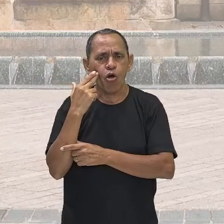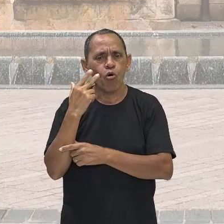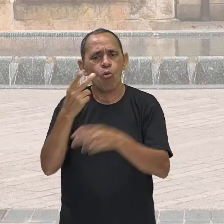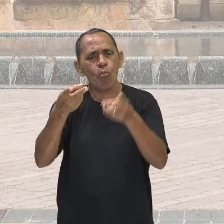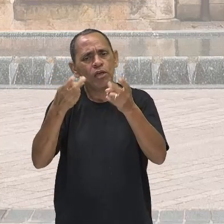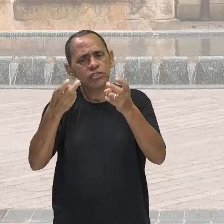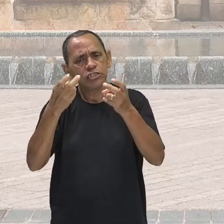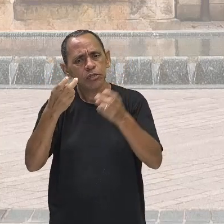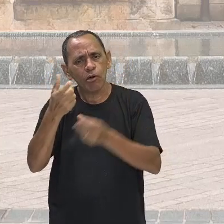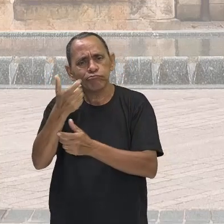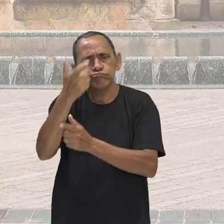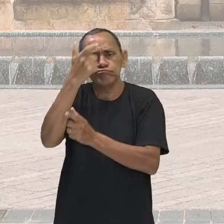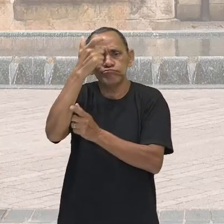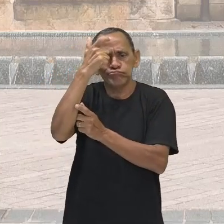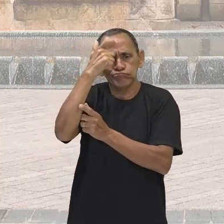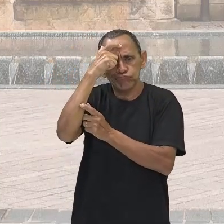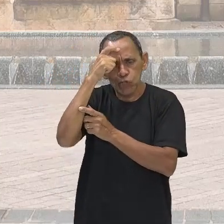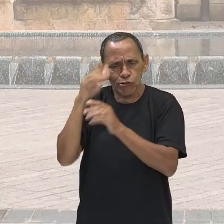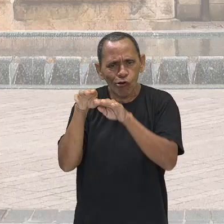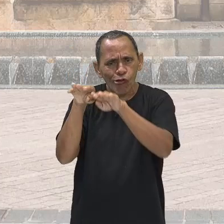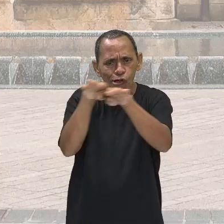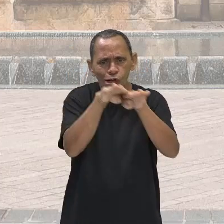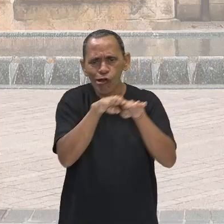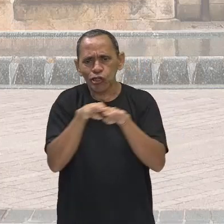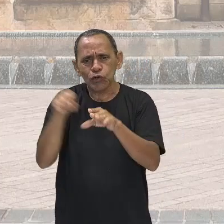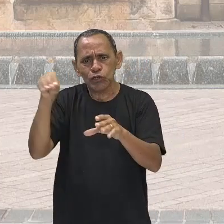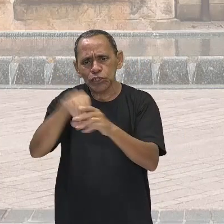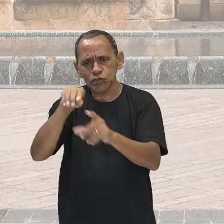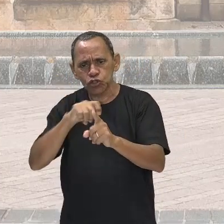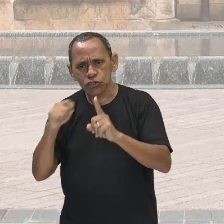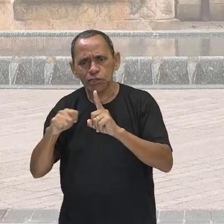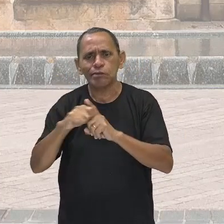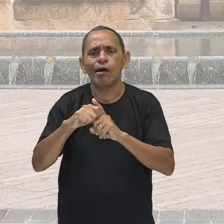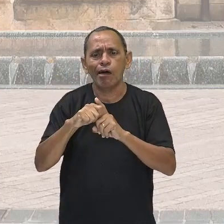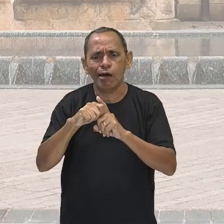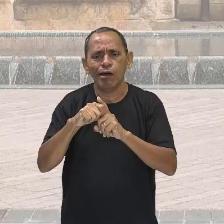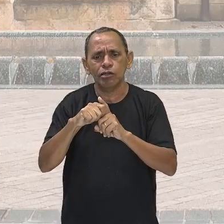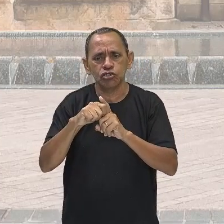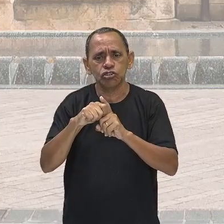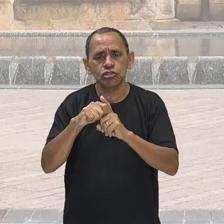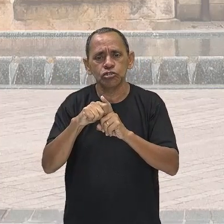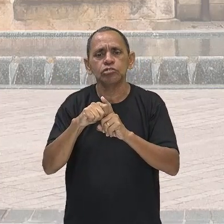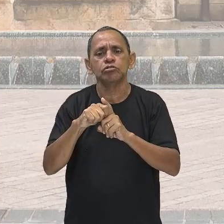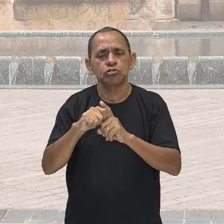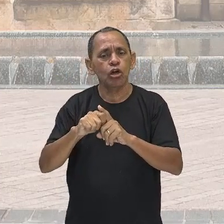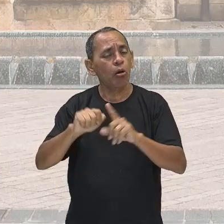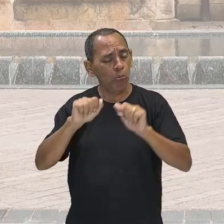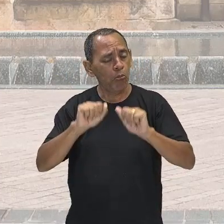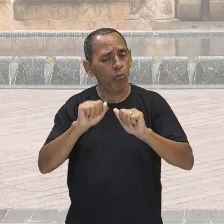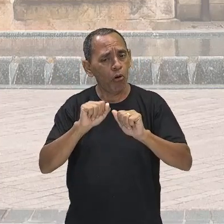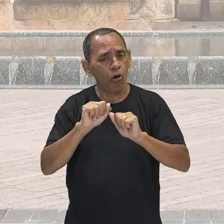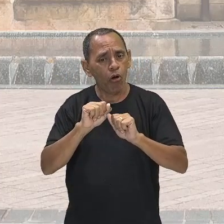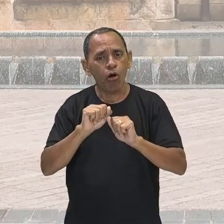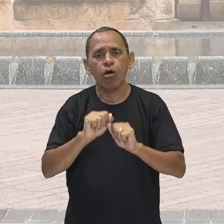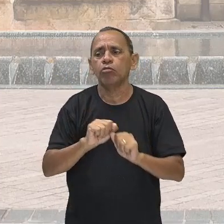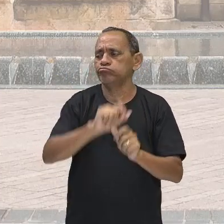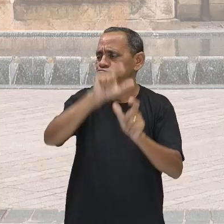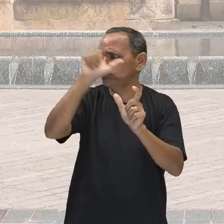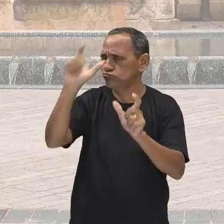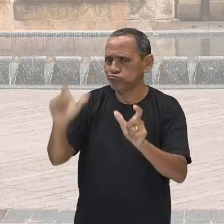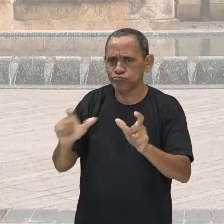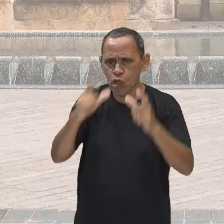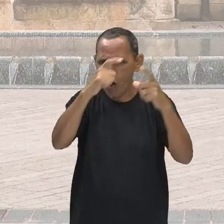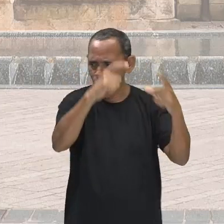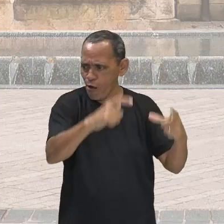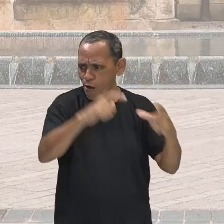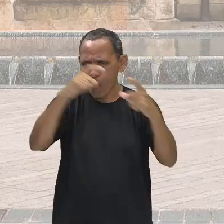uma sociedade, de uma comunidade, pode ser diferente da consciência coletiva de outra sociedade. E os fatos